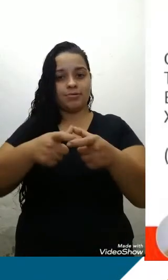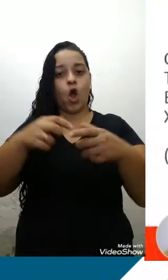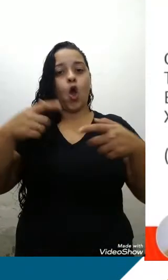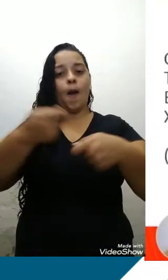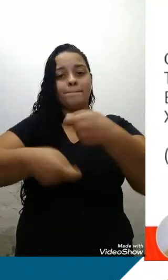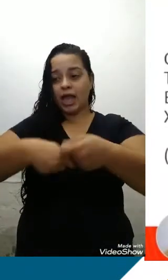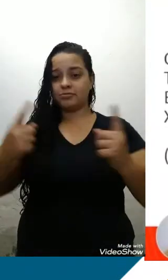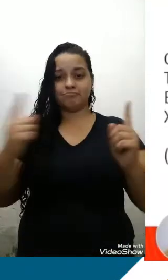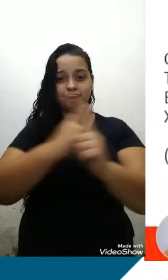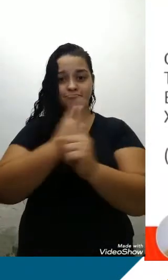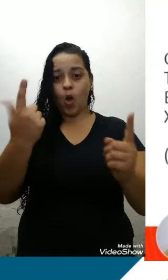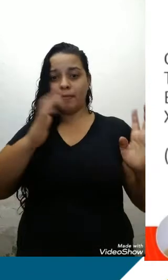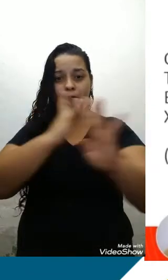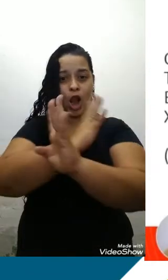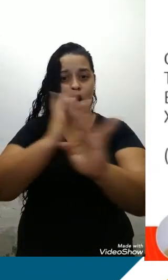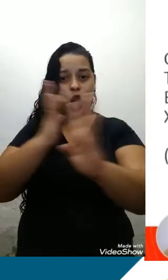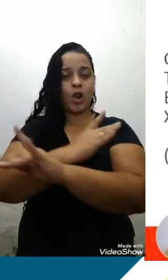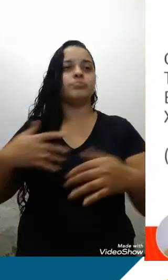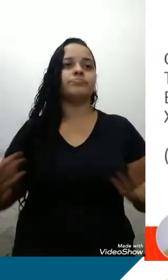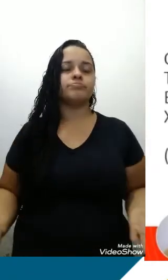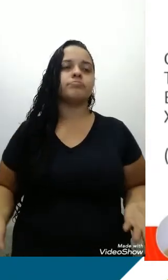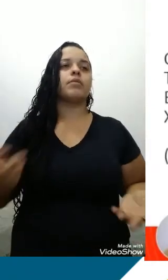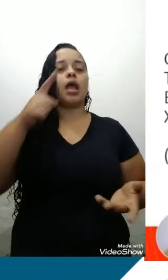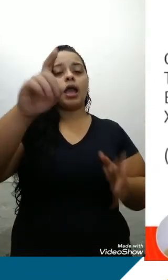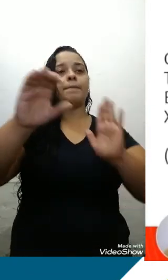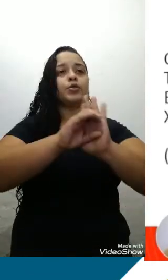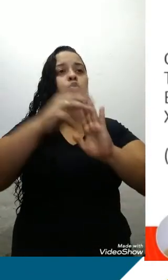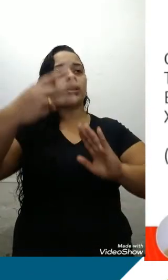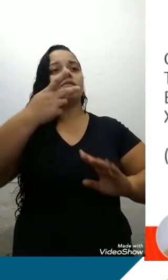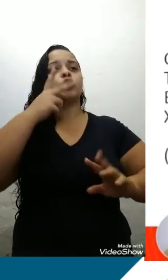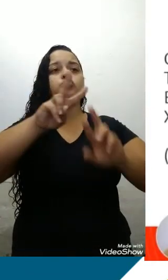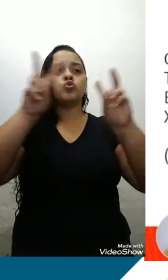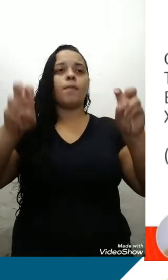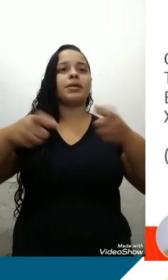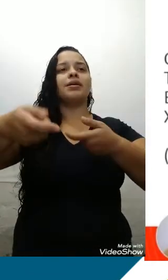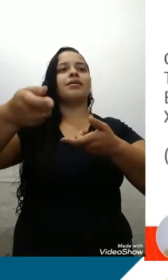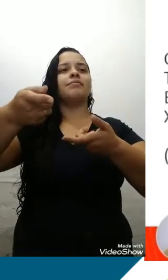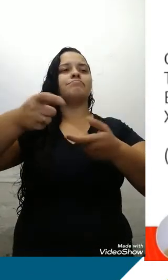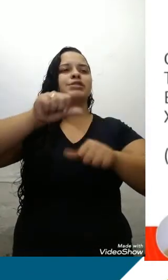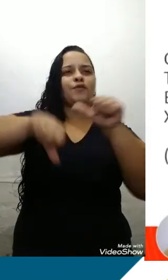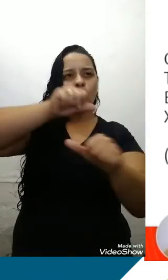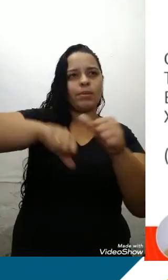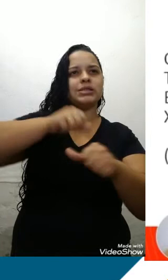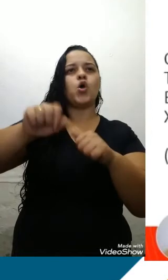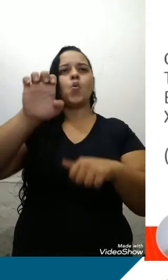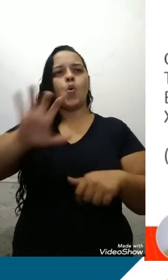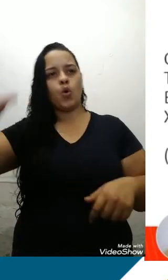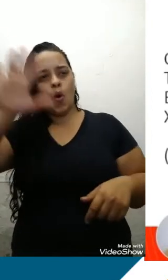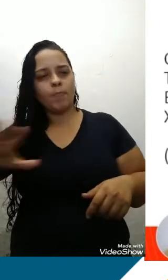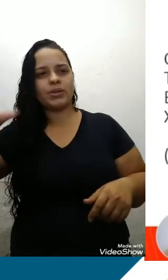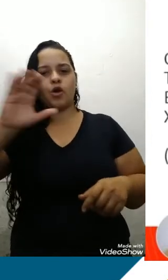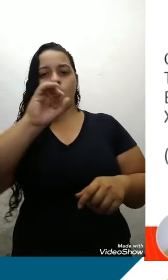circulação. No capítulo 3, você vai ver as transformações da Europa Ocidental entre os séculos XIV e XVI. Esse conteúdo